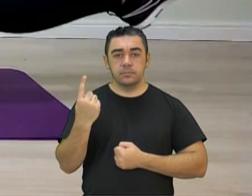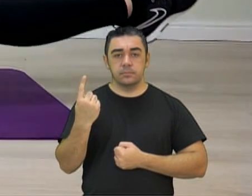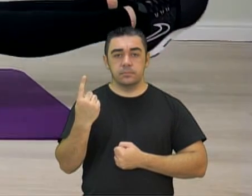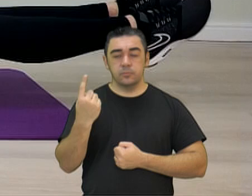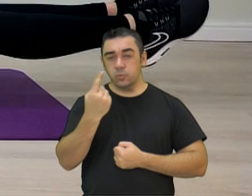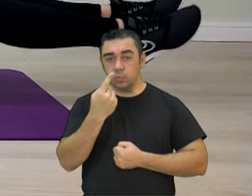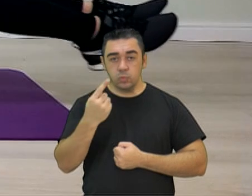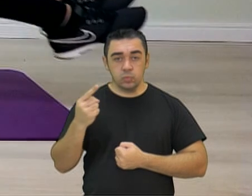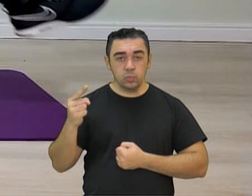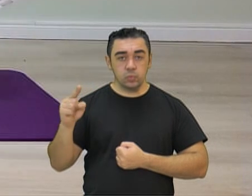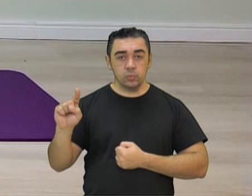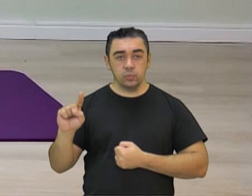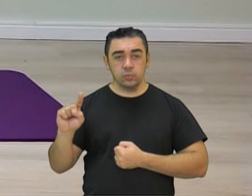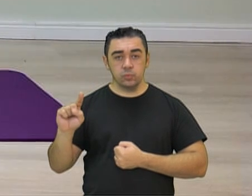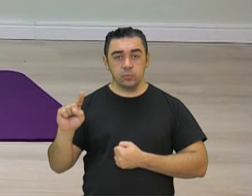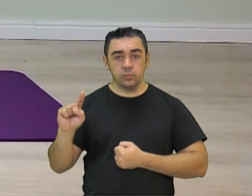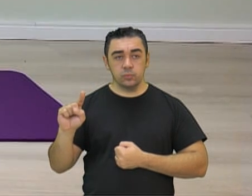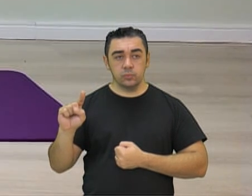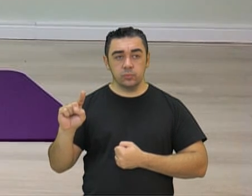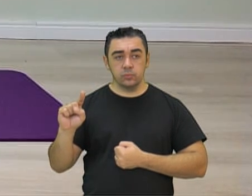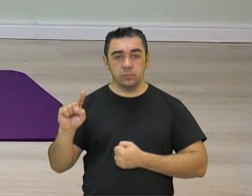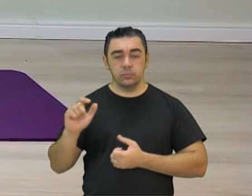Última vez. E